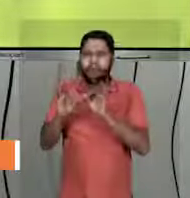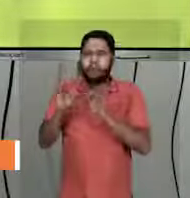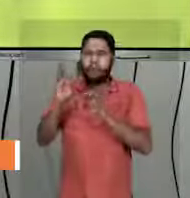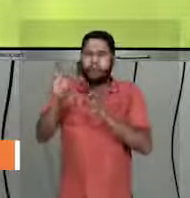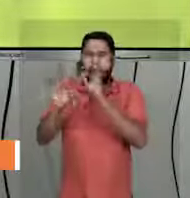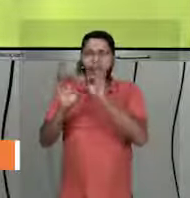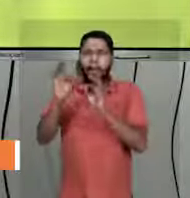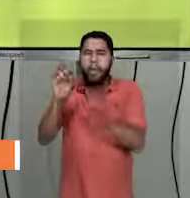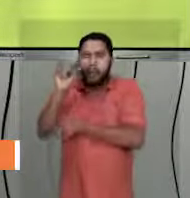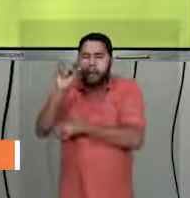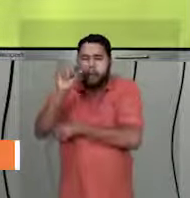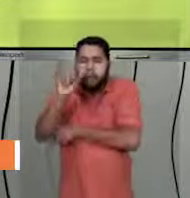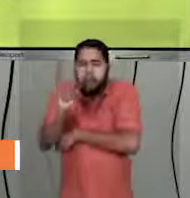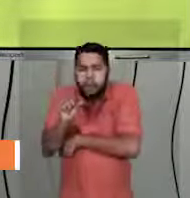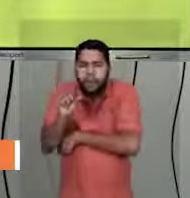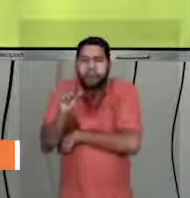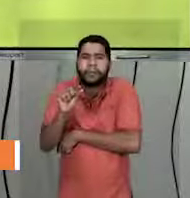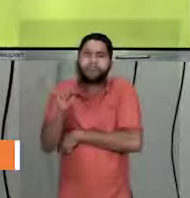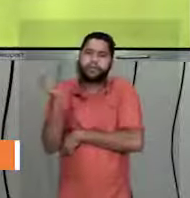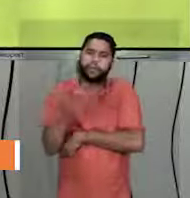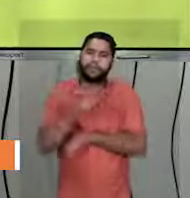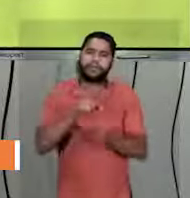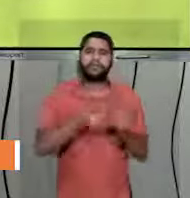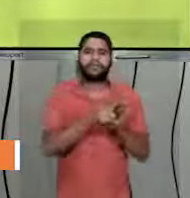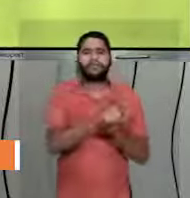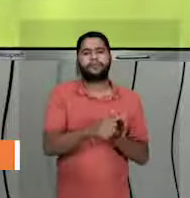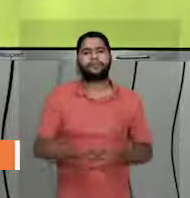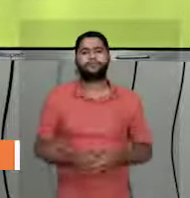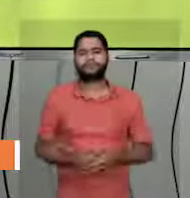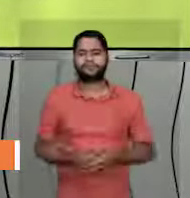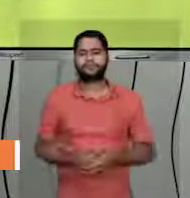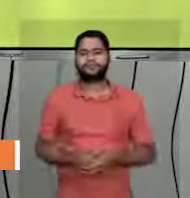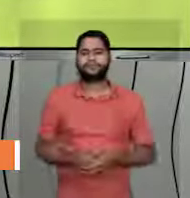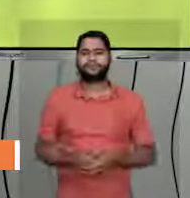menor ainda do que a bactéria.